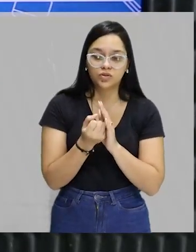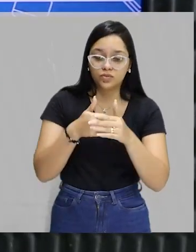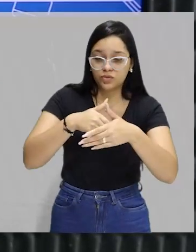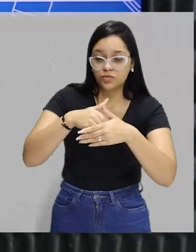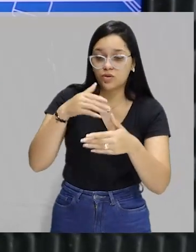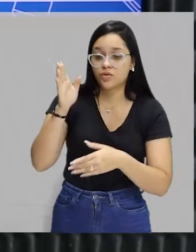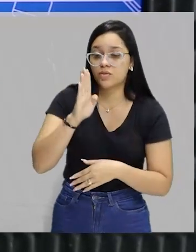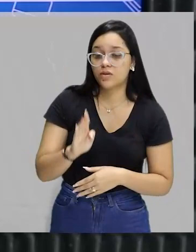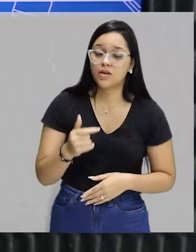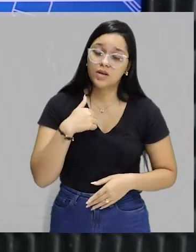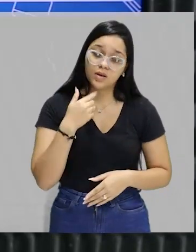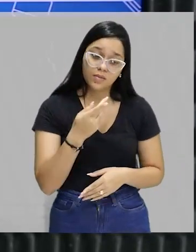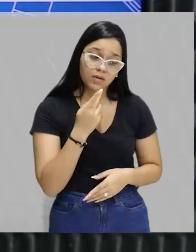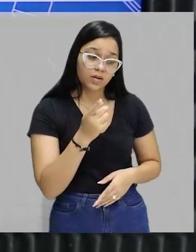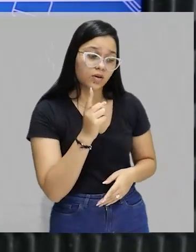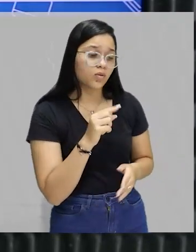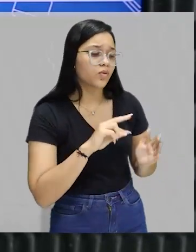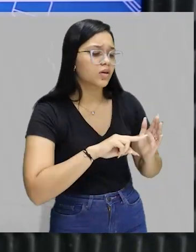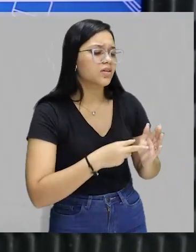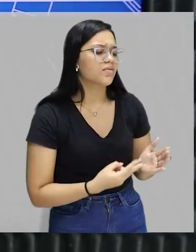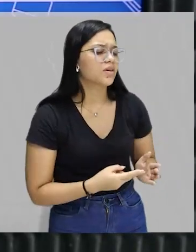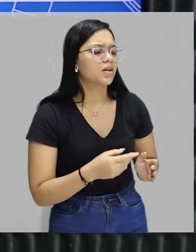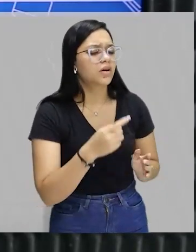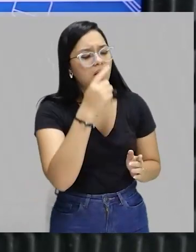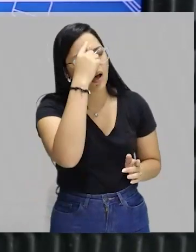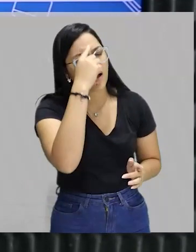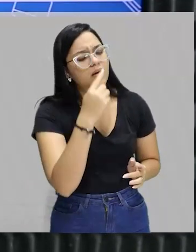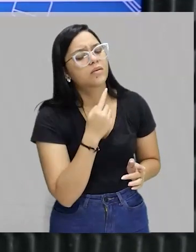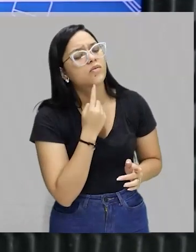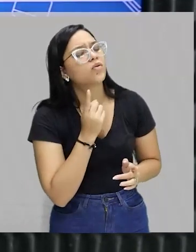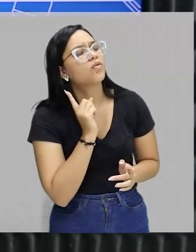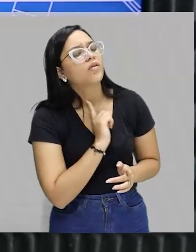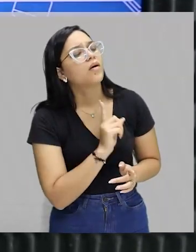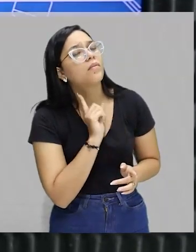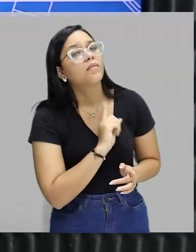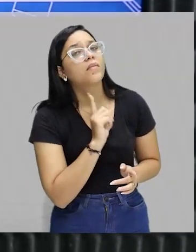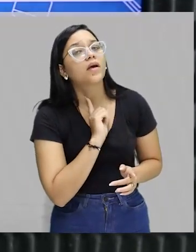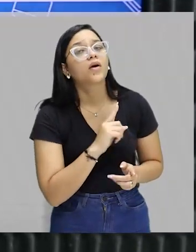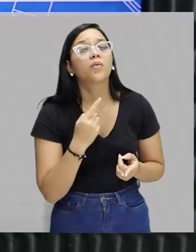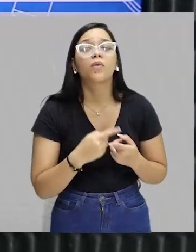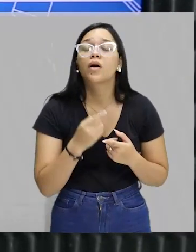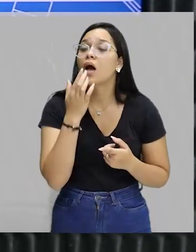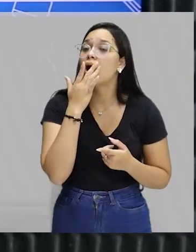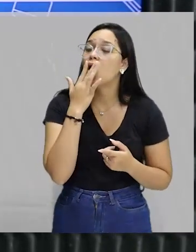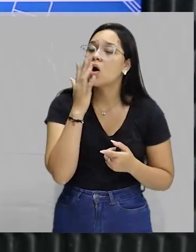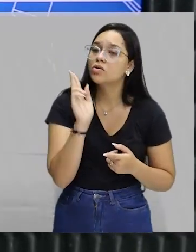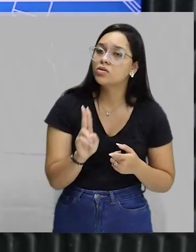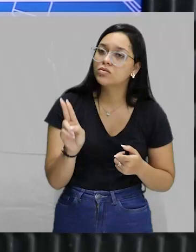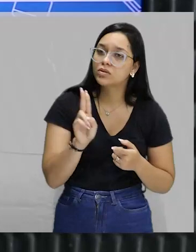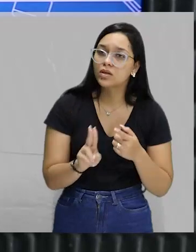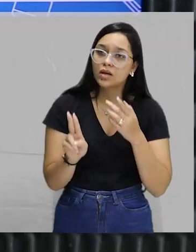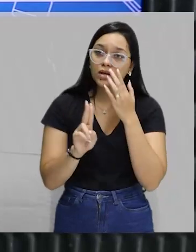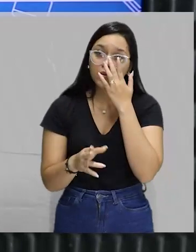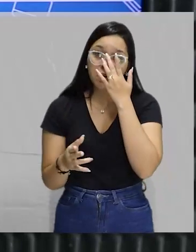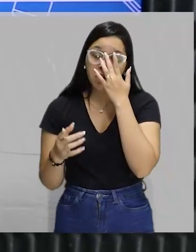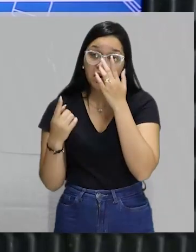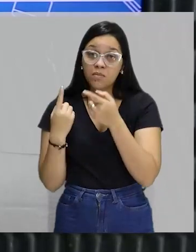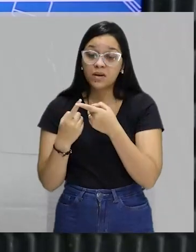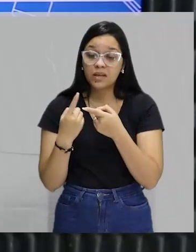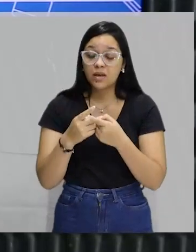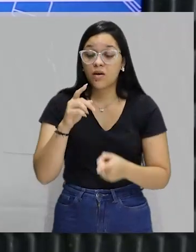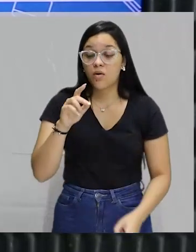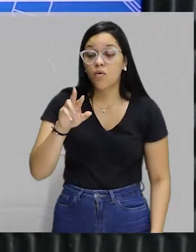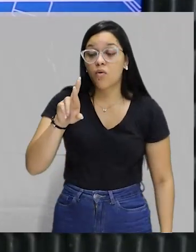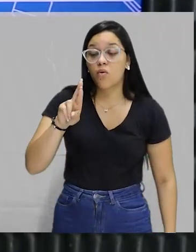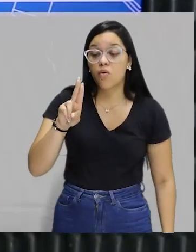Eu perguntei para um aluno que é flamenguista e disse assim: você sabe o que significa o símbolo? Por que as cores foram utilizadas? Por que o urubu é o